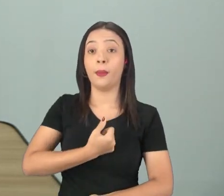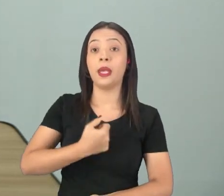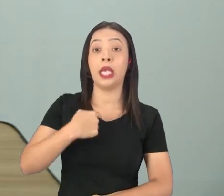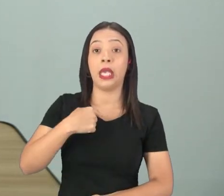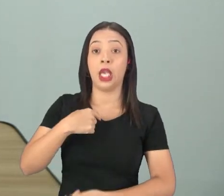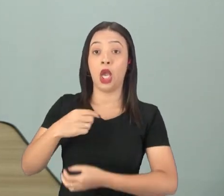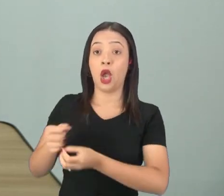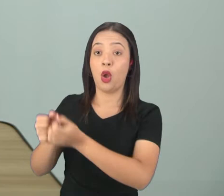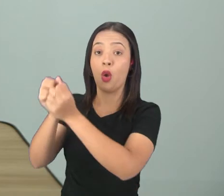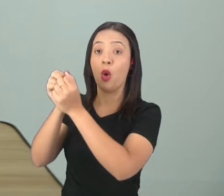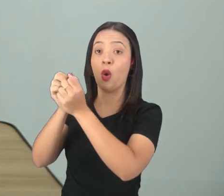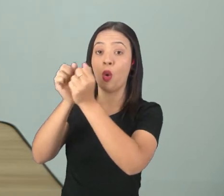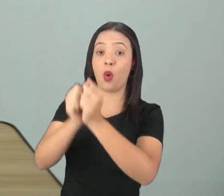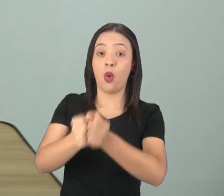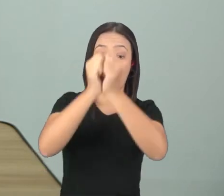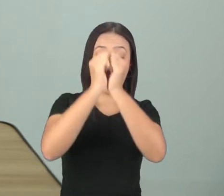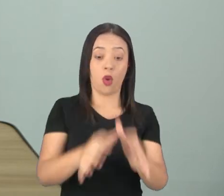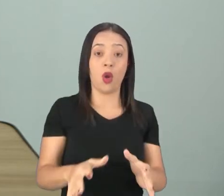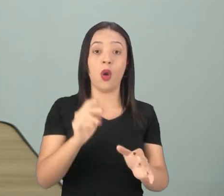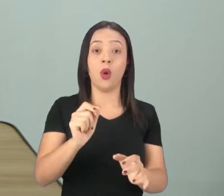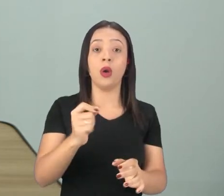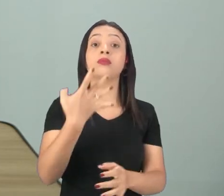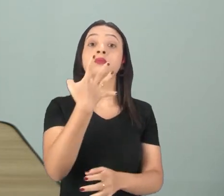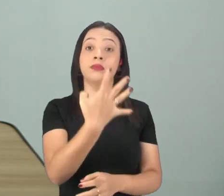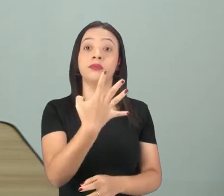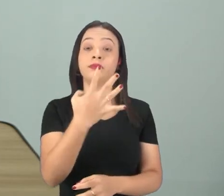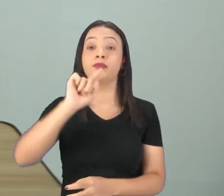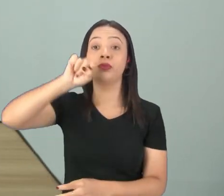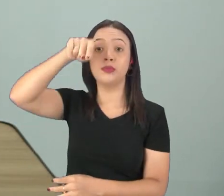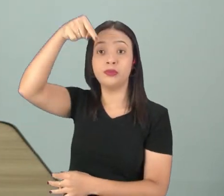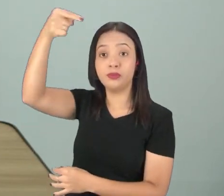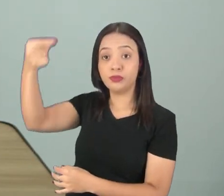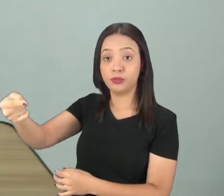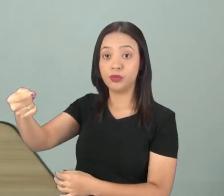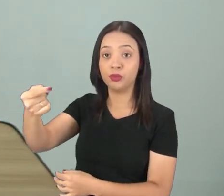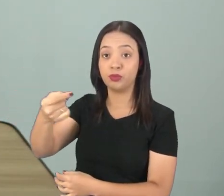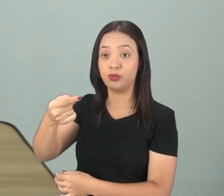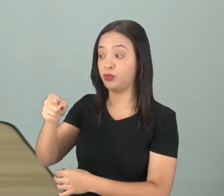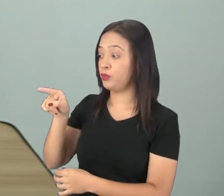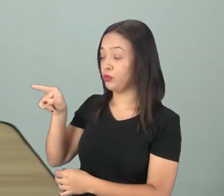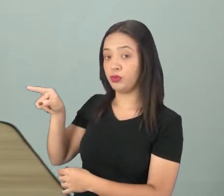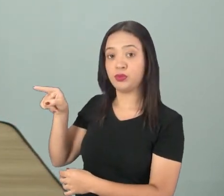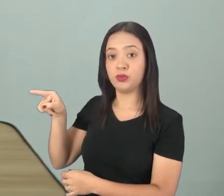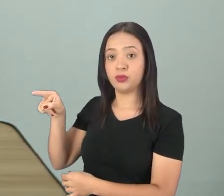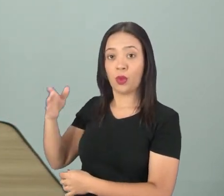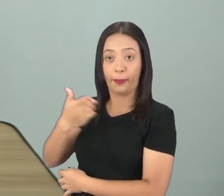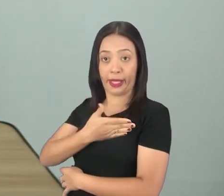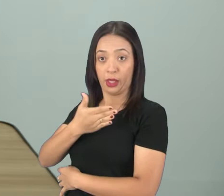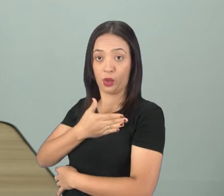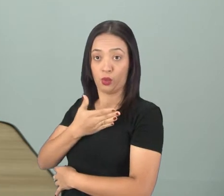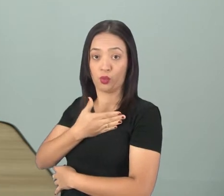jogada, ó, foi o 4. E o próximo coleguinha,